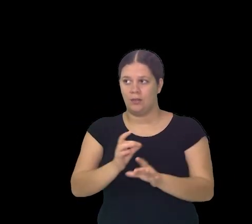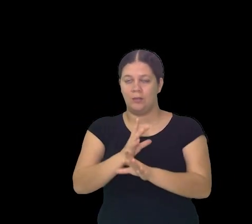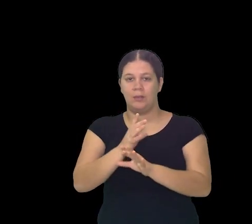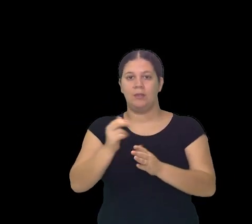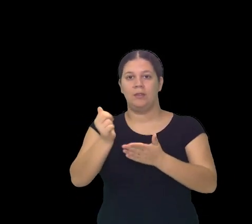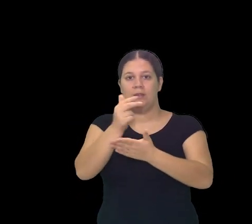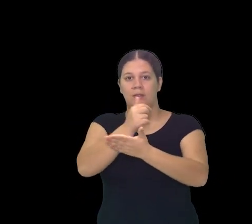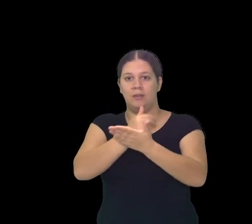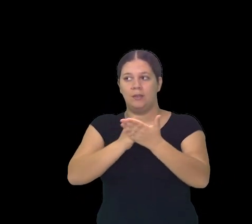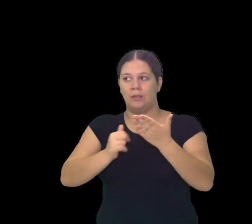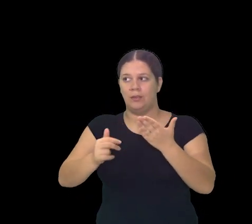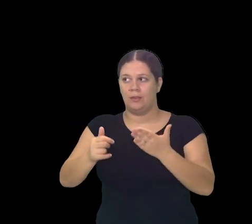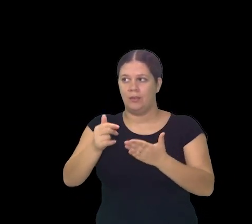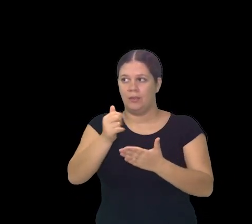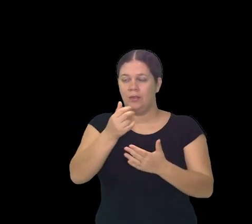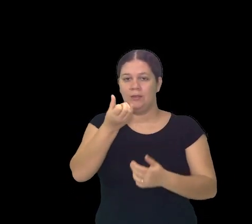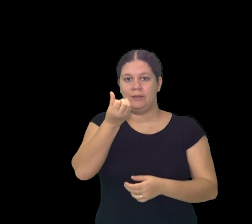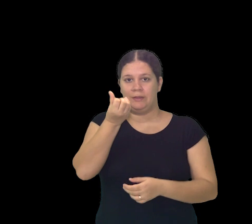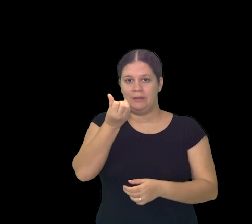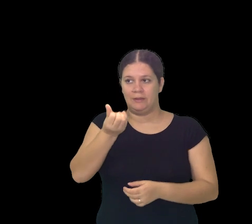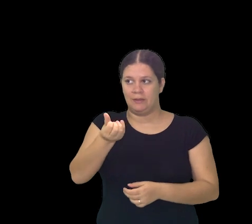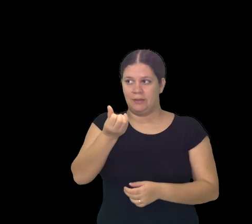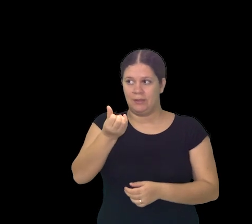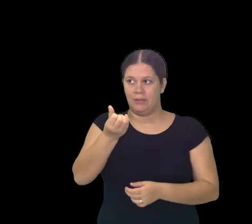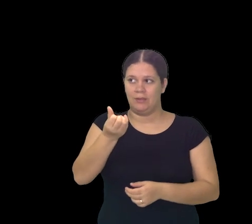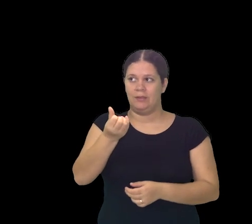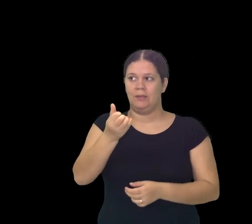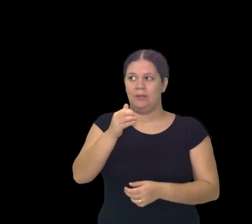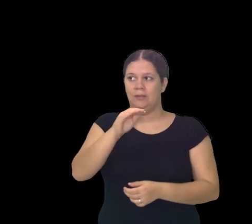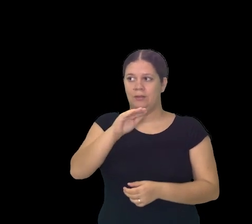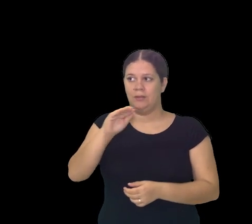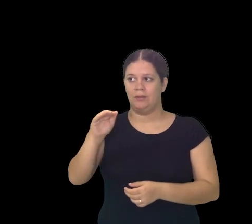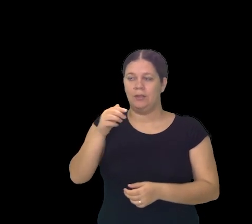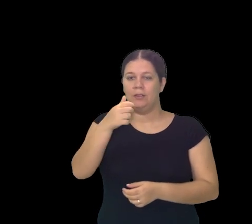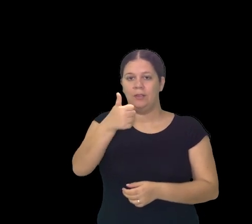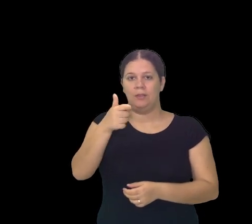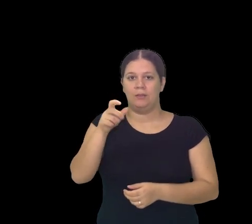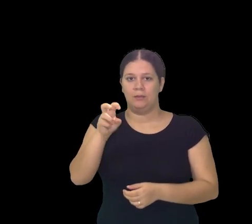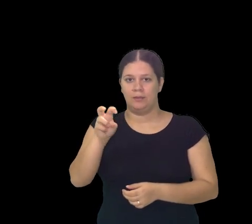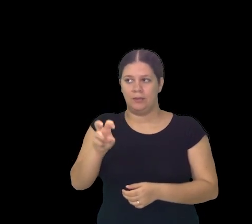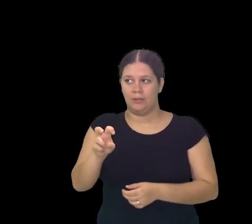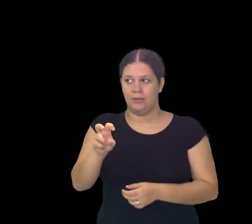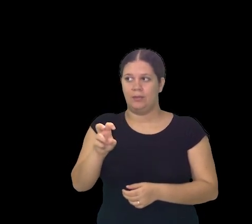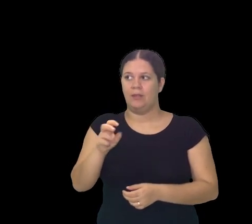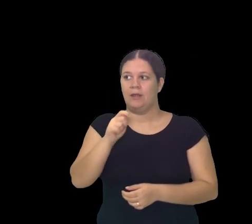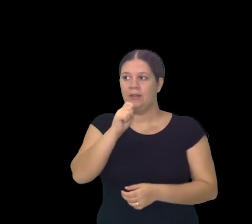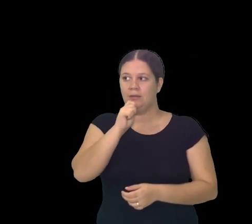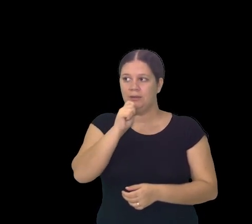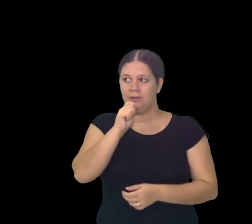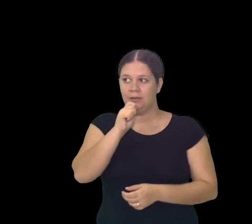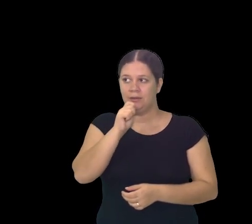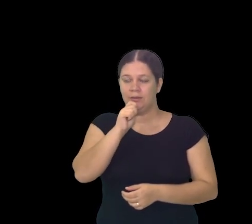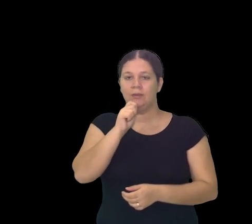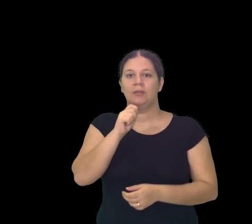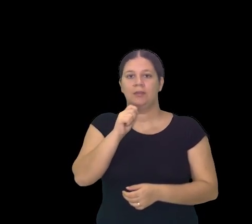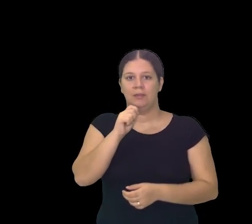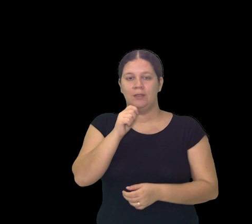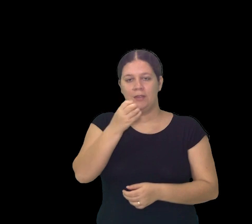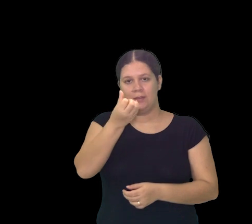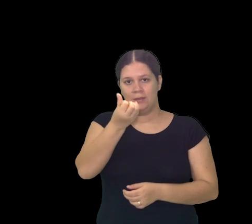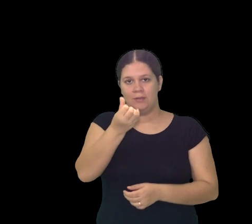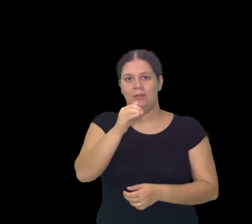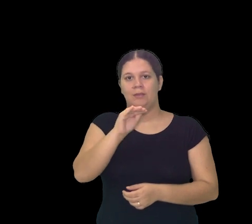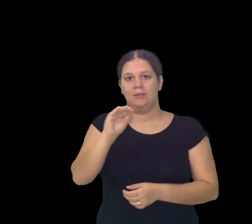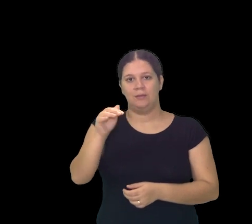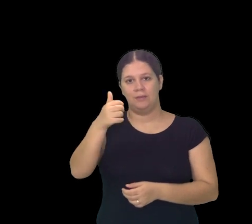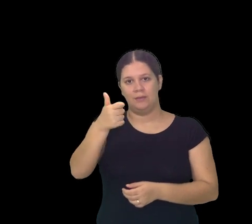e ainda desenhei 6 retângulos dos 15 retângulos sombreados. Ainda temos 6